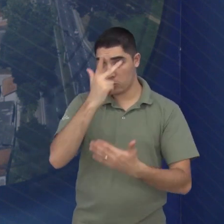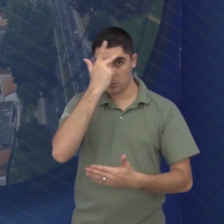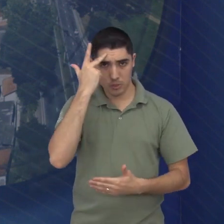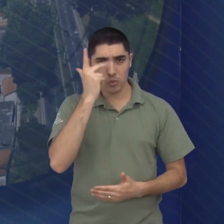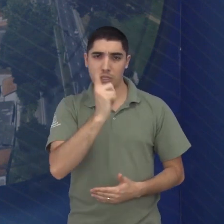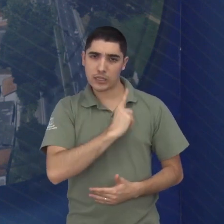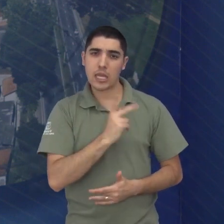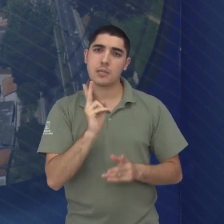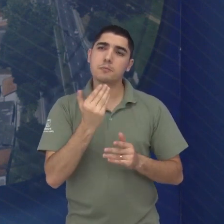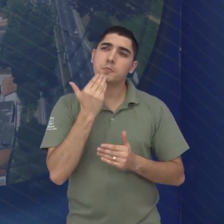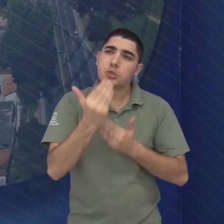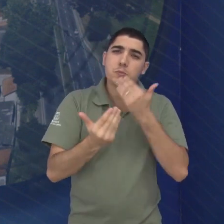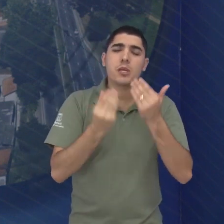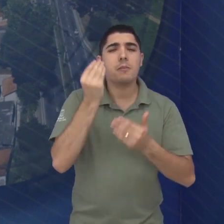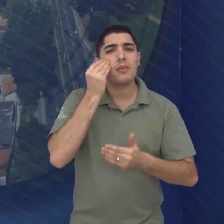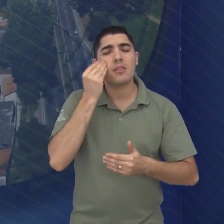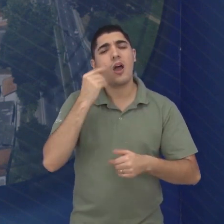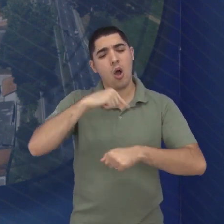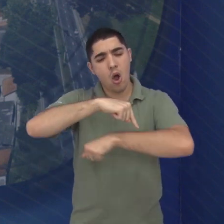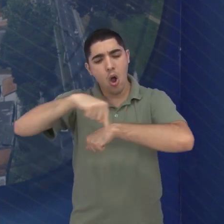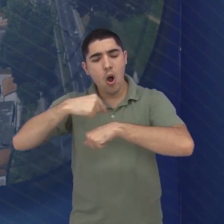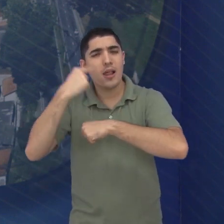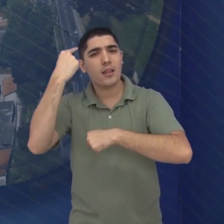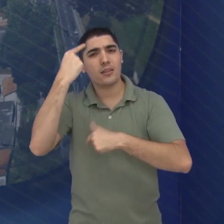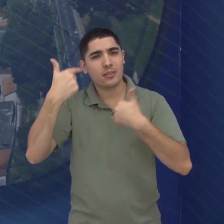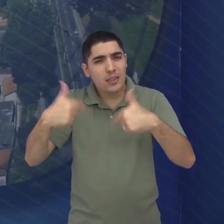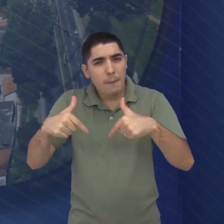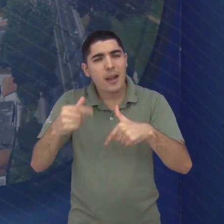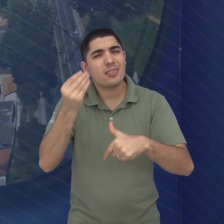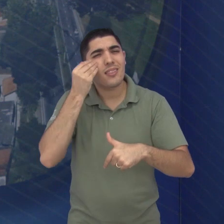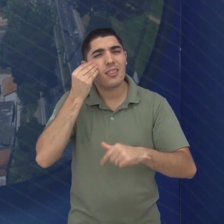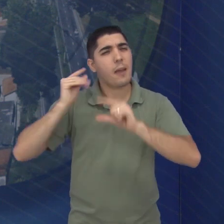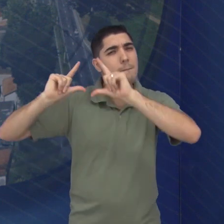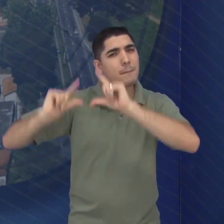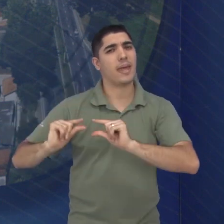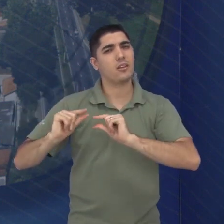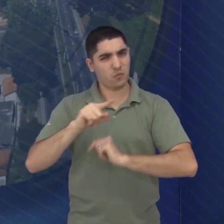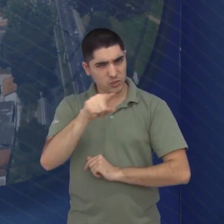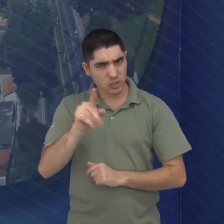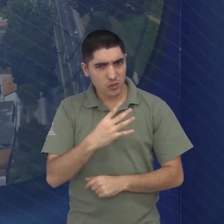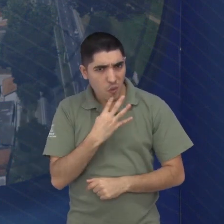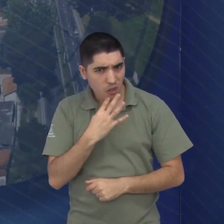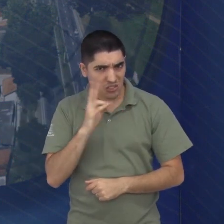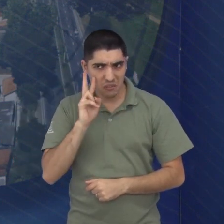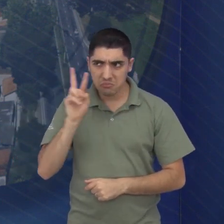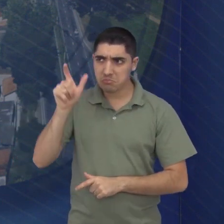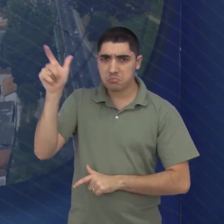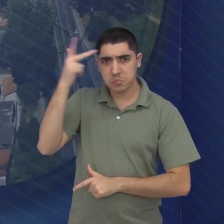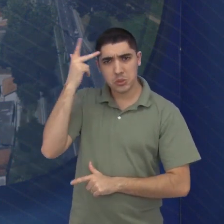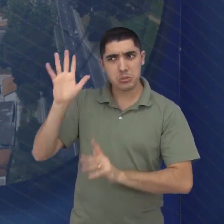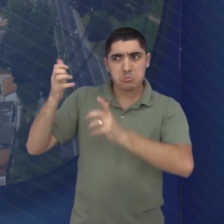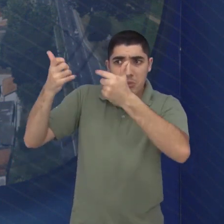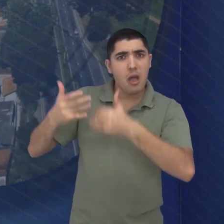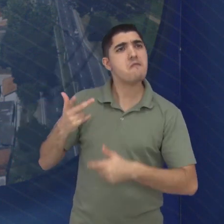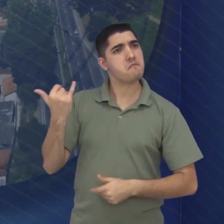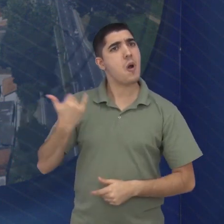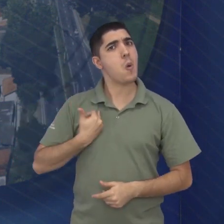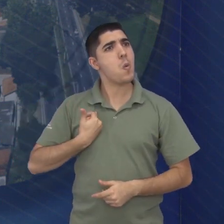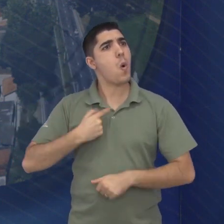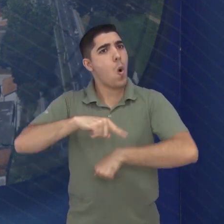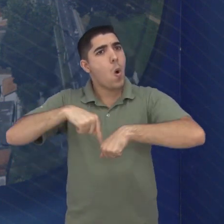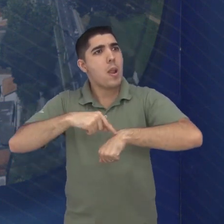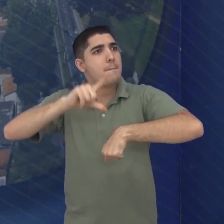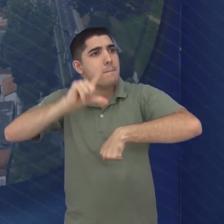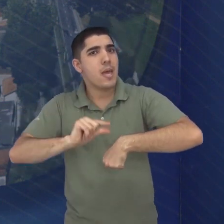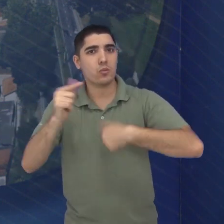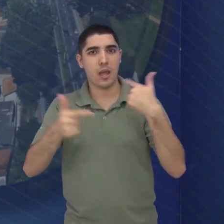dias na semana. Você tem alguma opinião a respeito disso? Já ouviu falar? A nossa produção entrou em contato com a